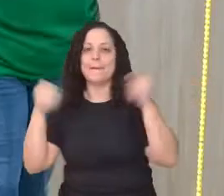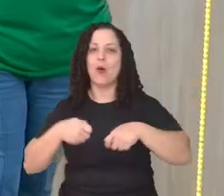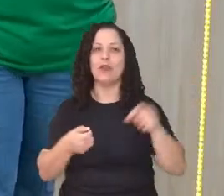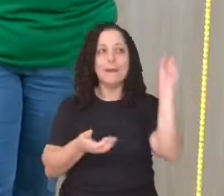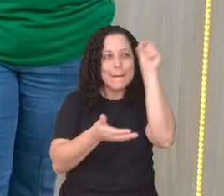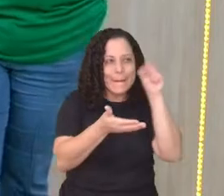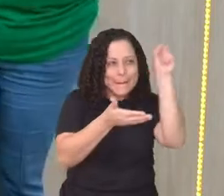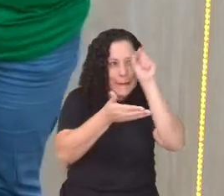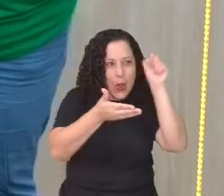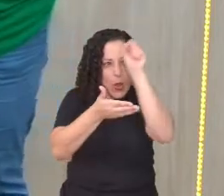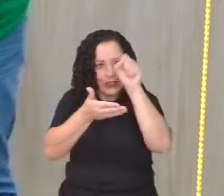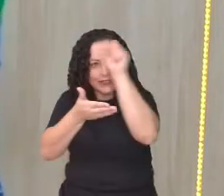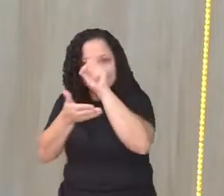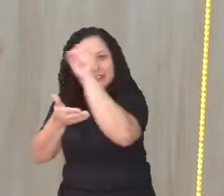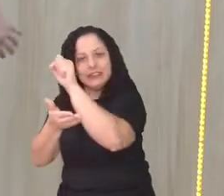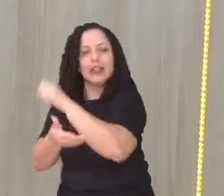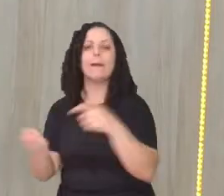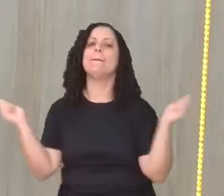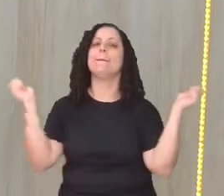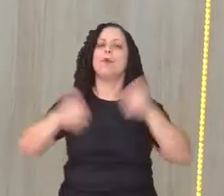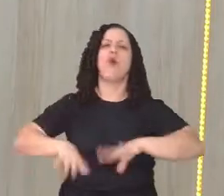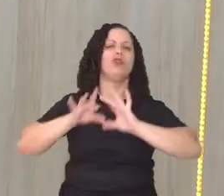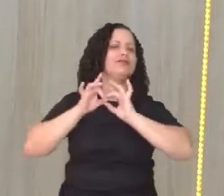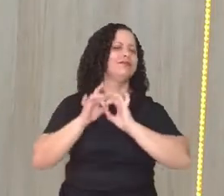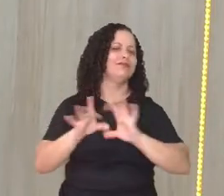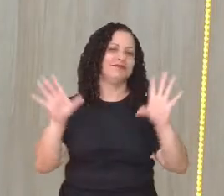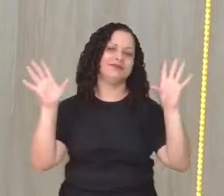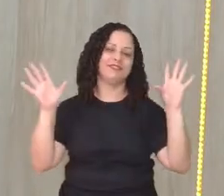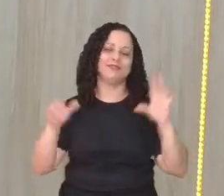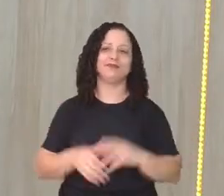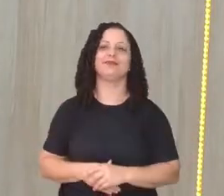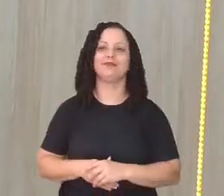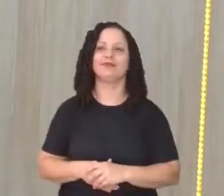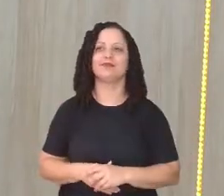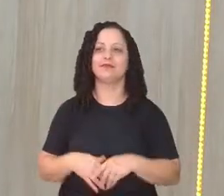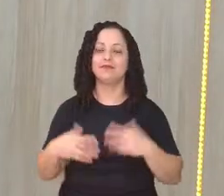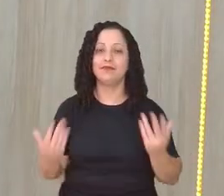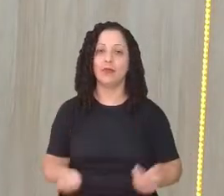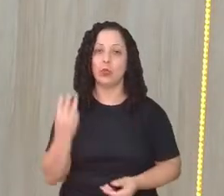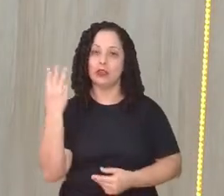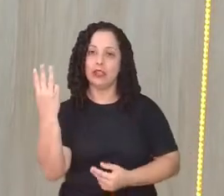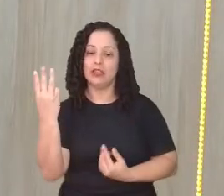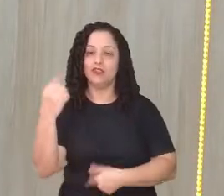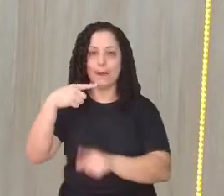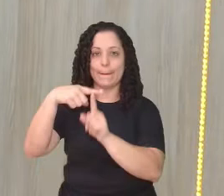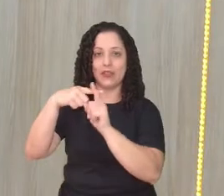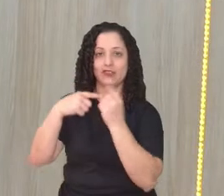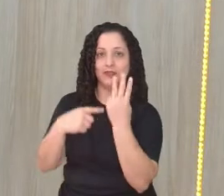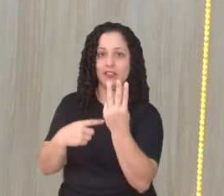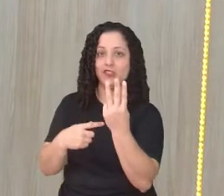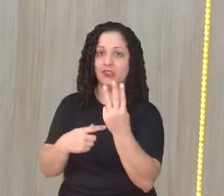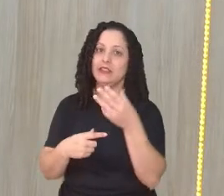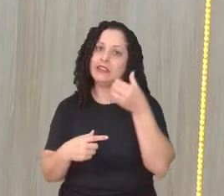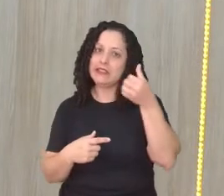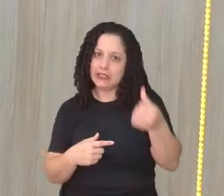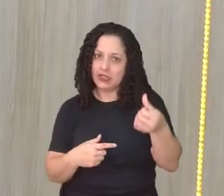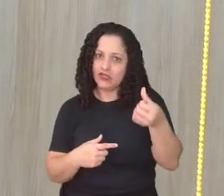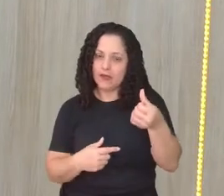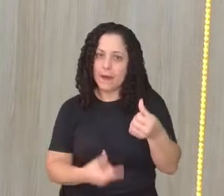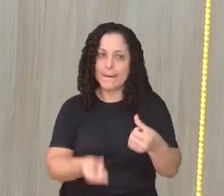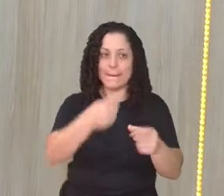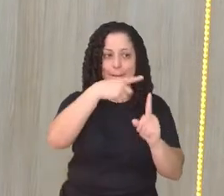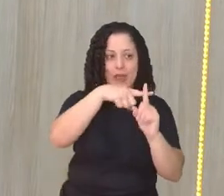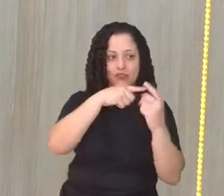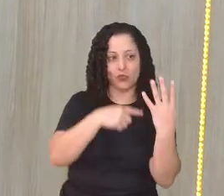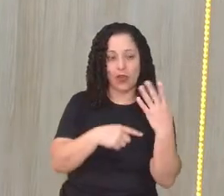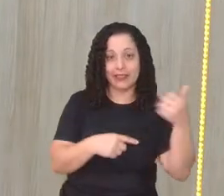bolinha? Pode. Tudo isso pode. Então, a gente já viu. 3 mais 3, 6. Mais 4, 10.